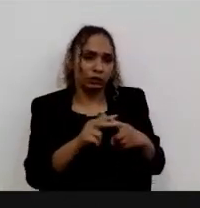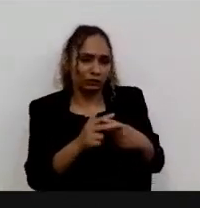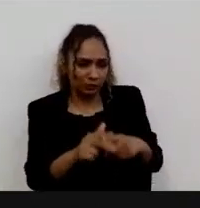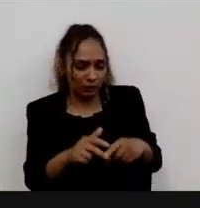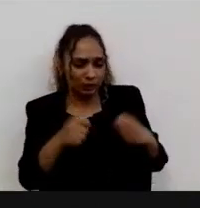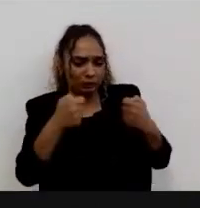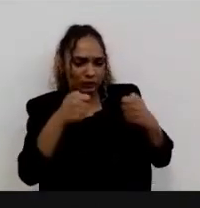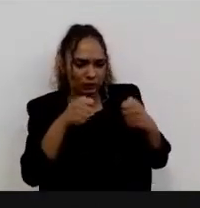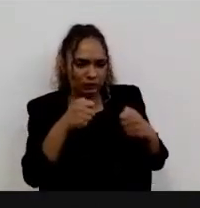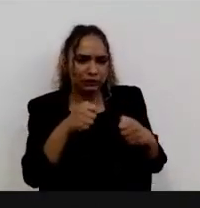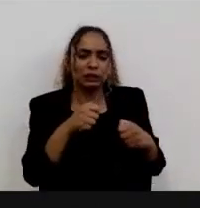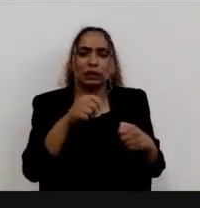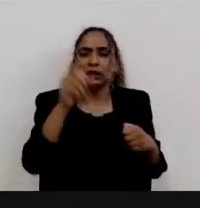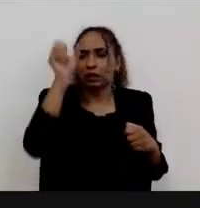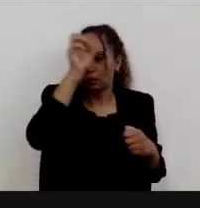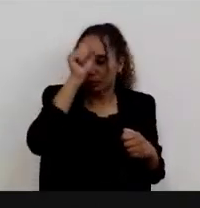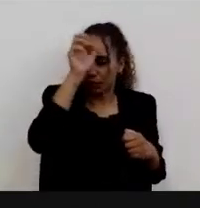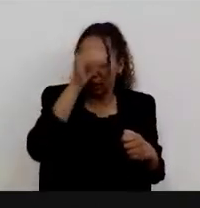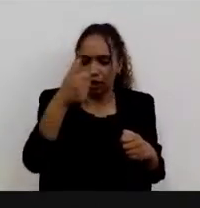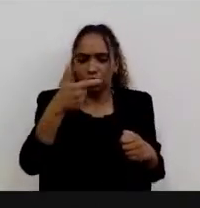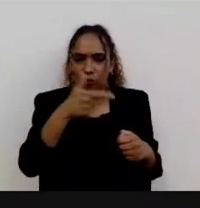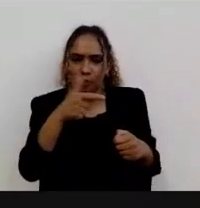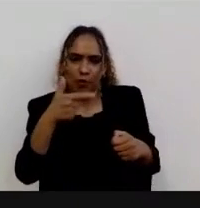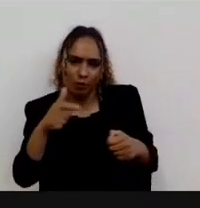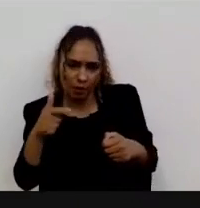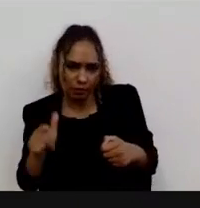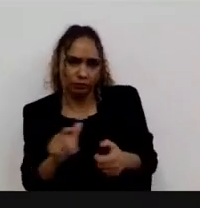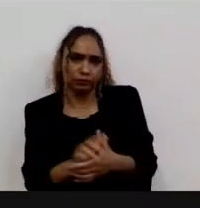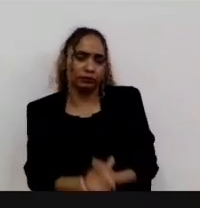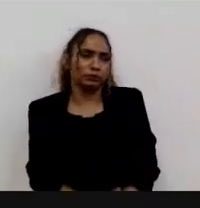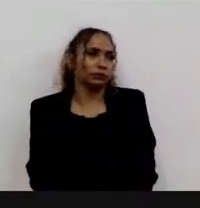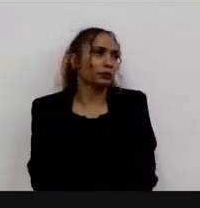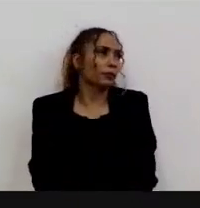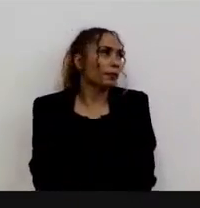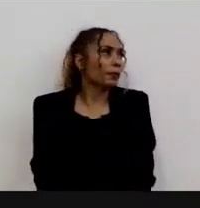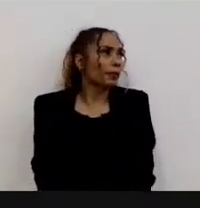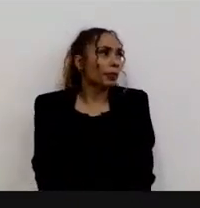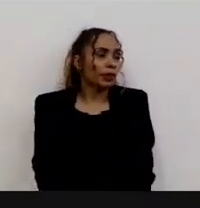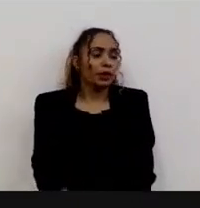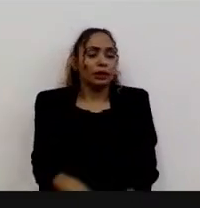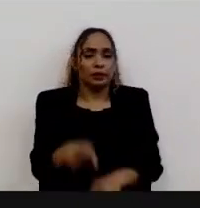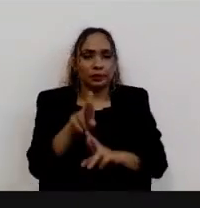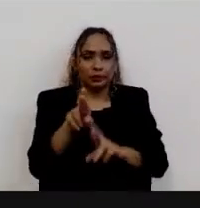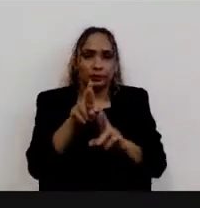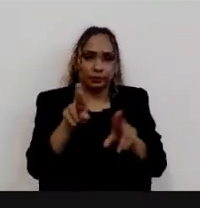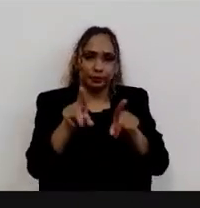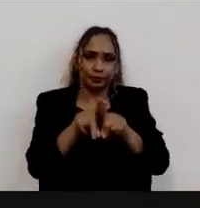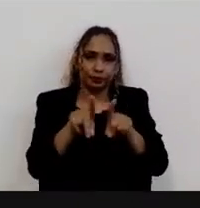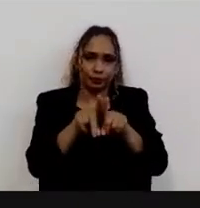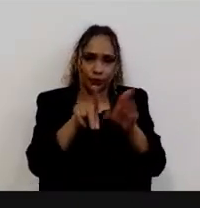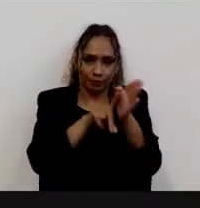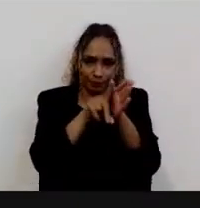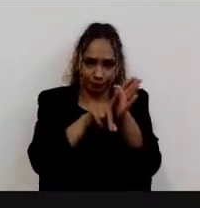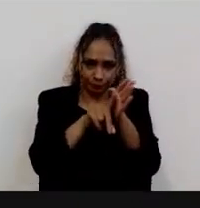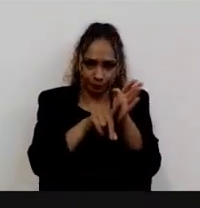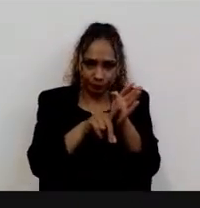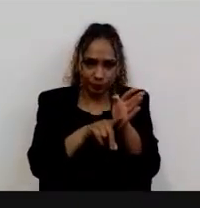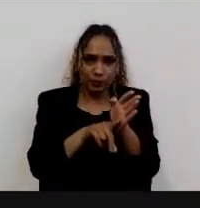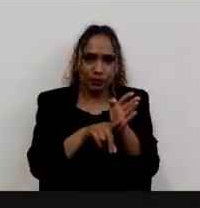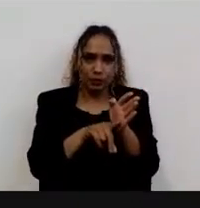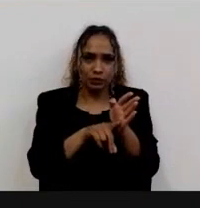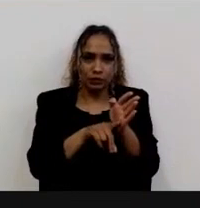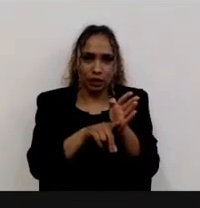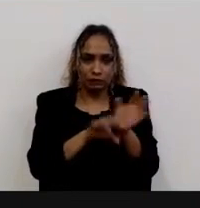ali reaprendendo, atualização constante. Pretendemos também permitir pesquisas diretas na